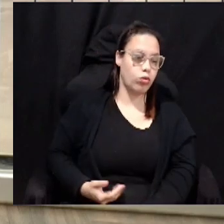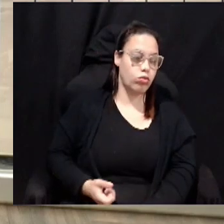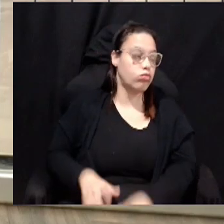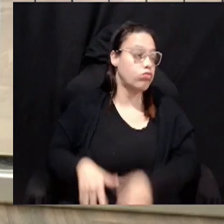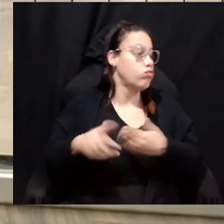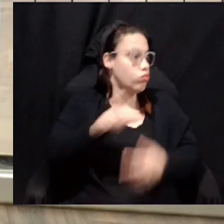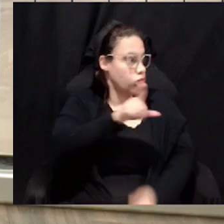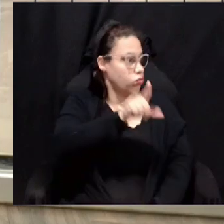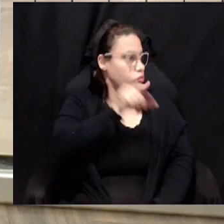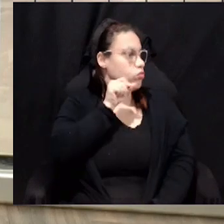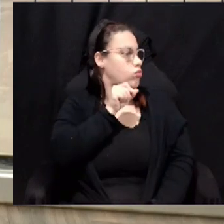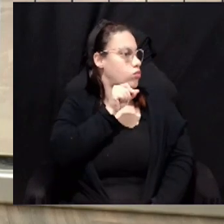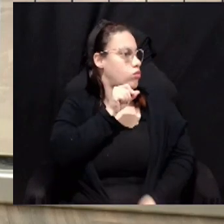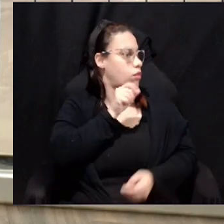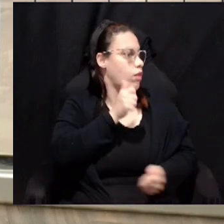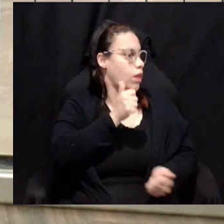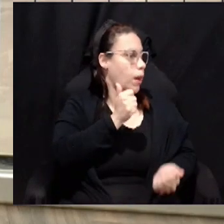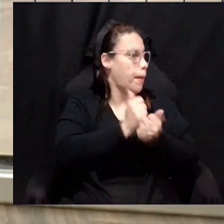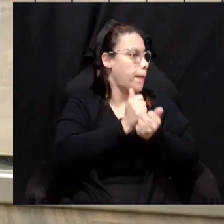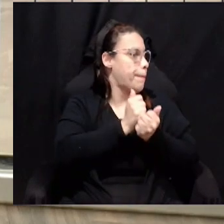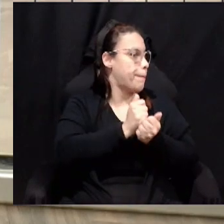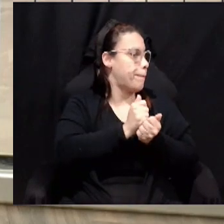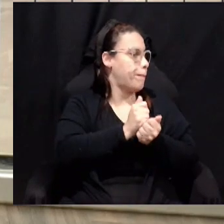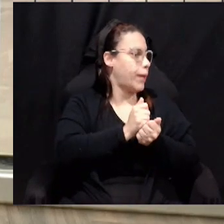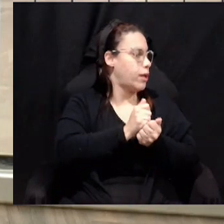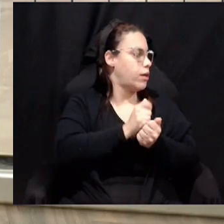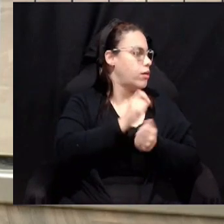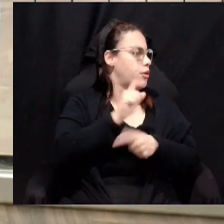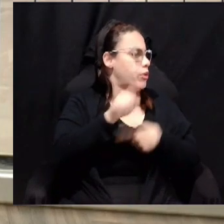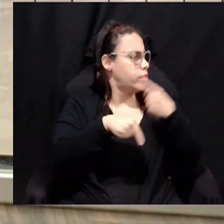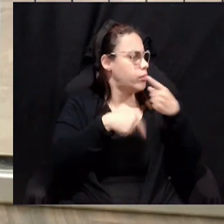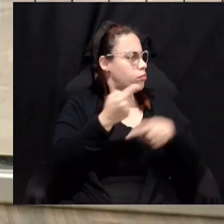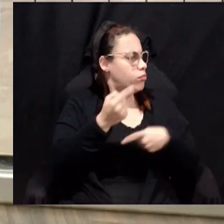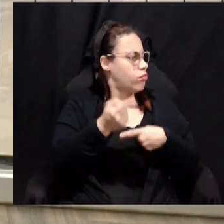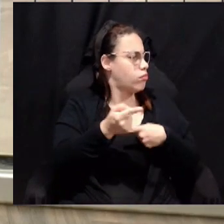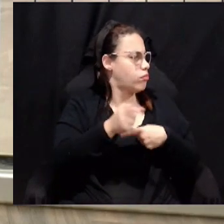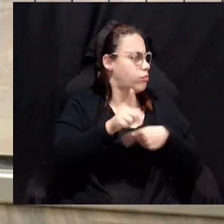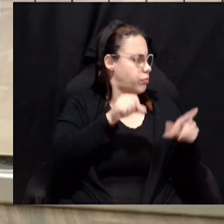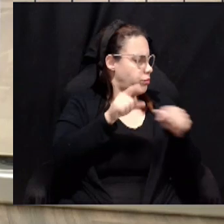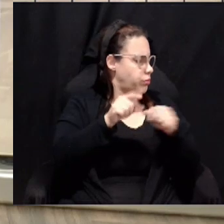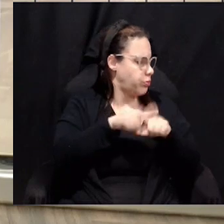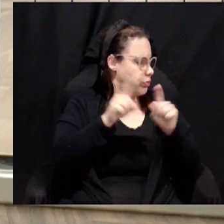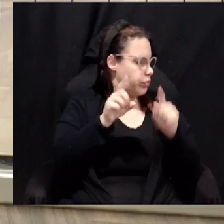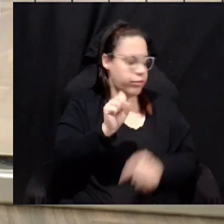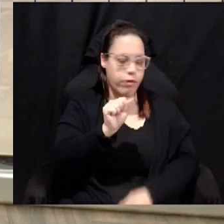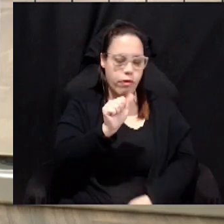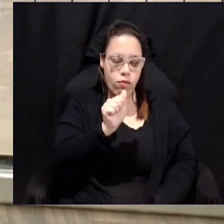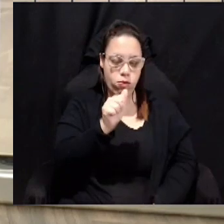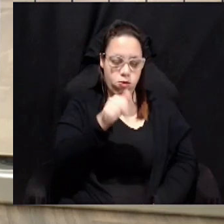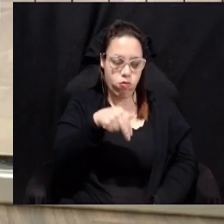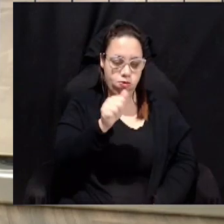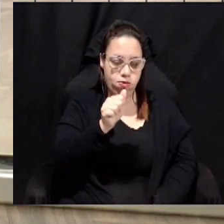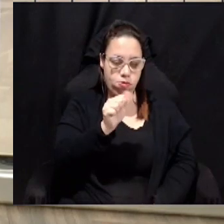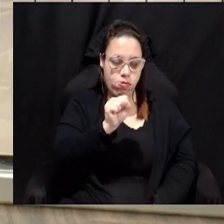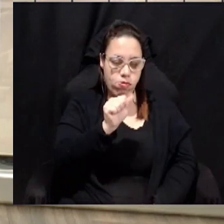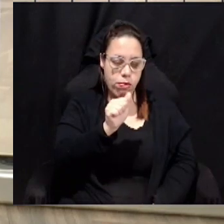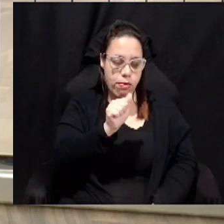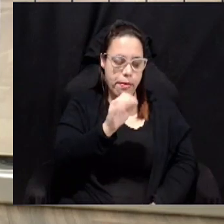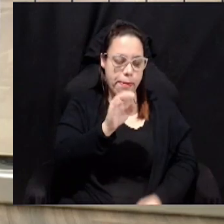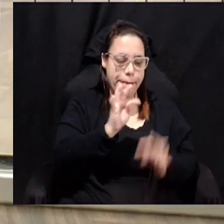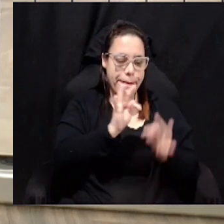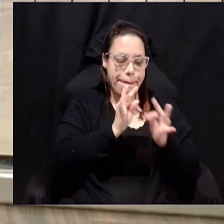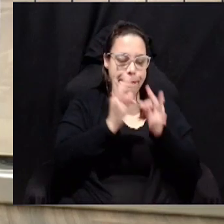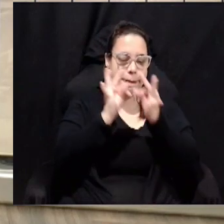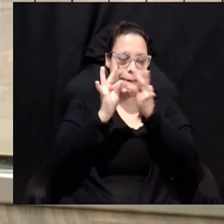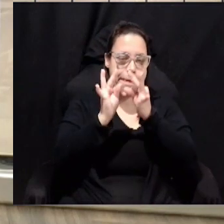para essa parceria, eu não sei se tiveram outros concorrentes, mas a Sanasa, por ter essa técnica já muito avançada no tratamento de